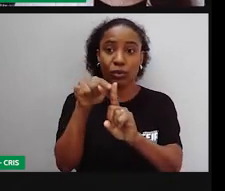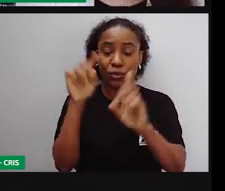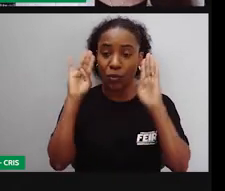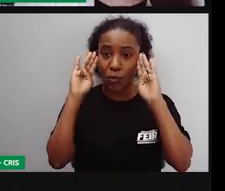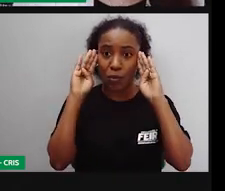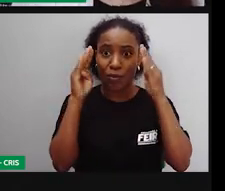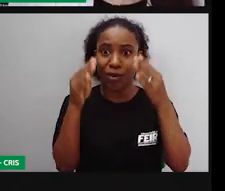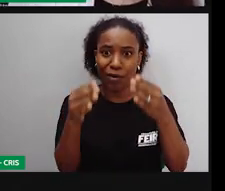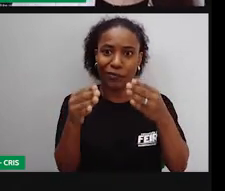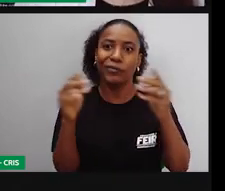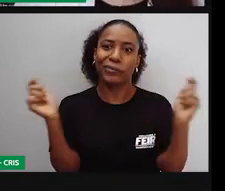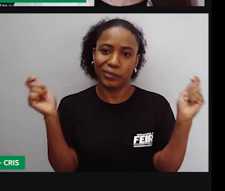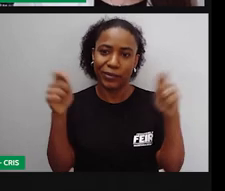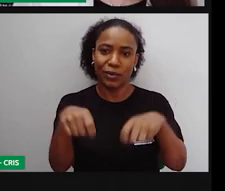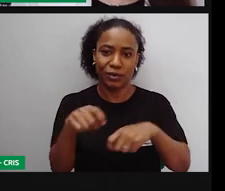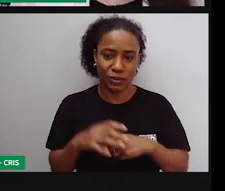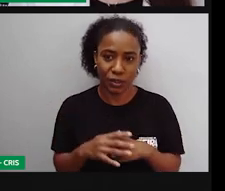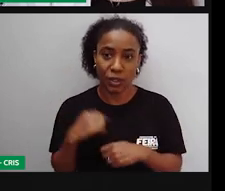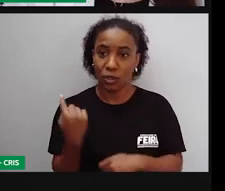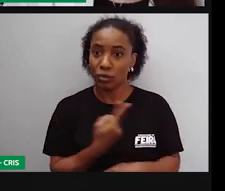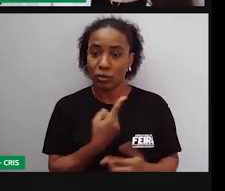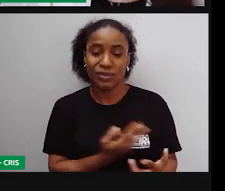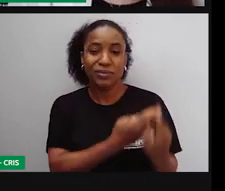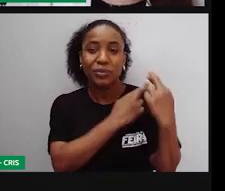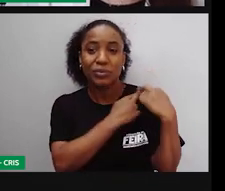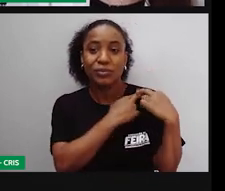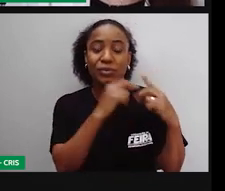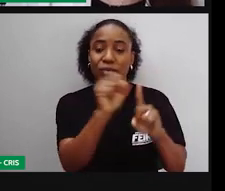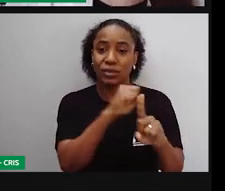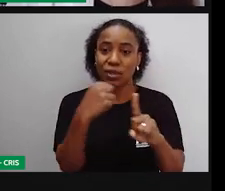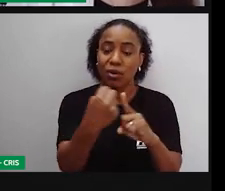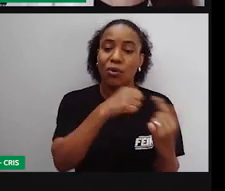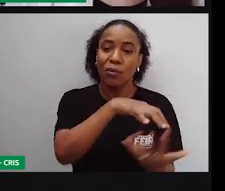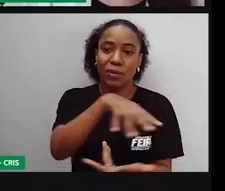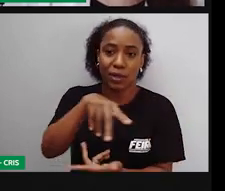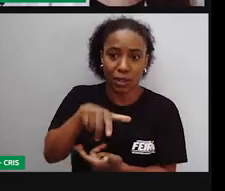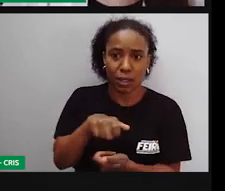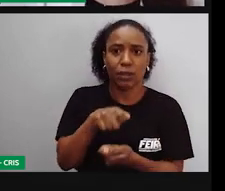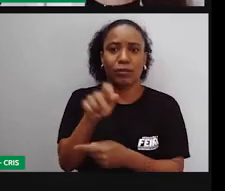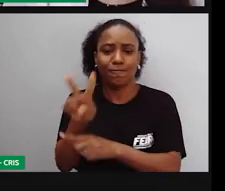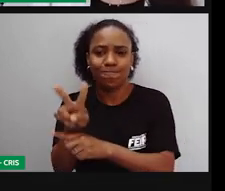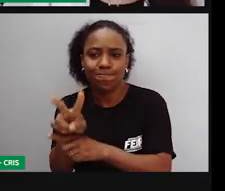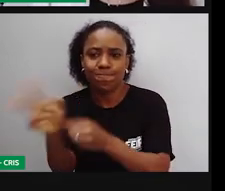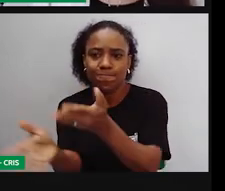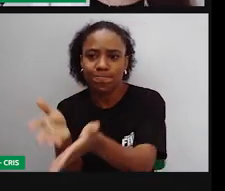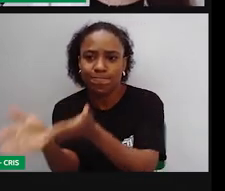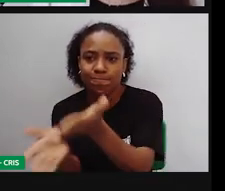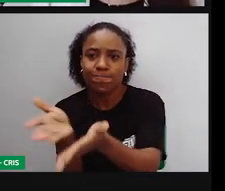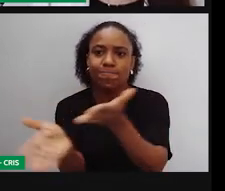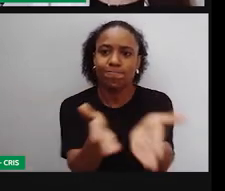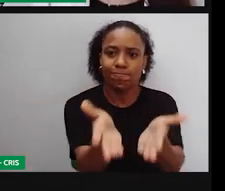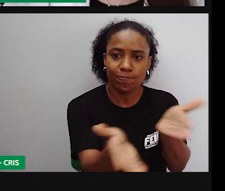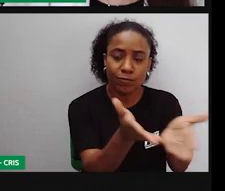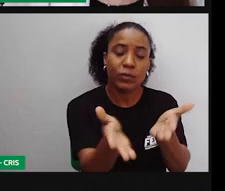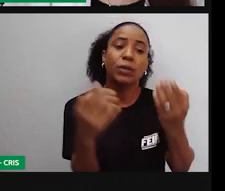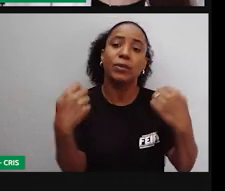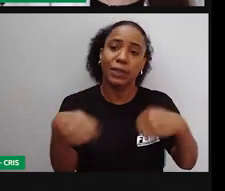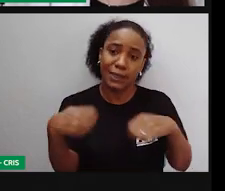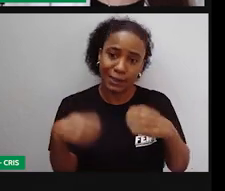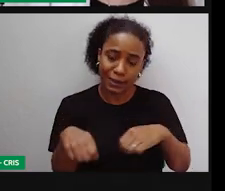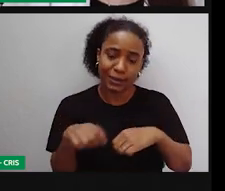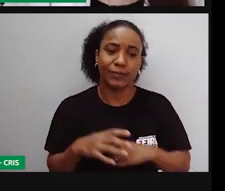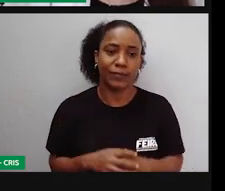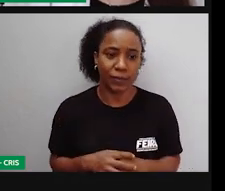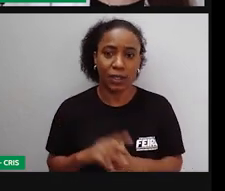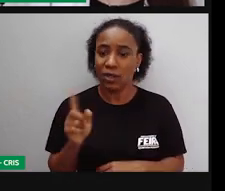sem esquecer, né, que a gente tem uma responsabilidade social muito grande com o planeta, com o outro, e que a gente não pode viver